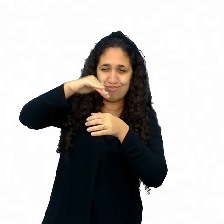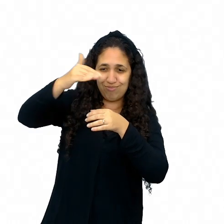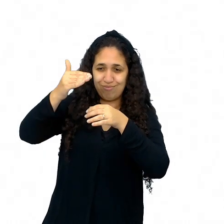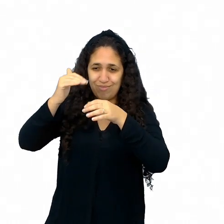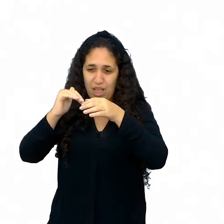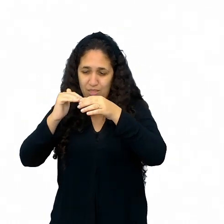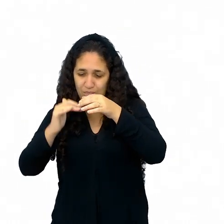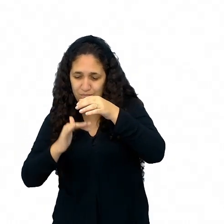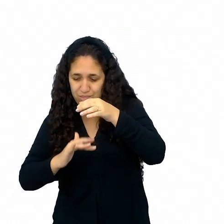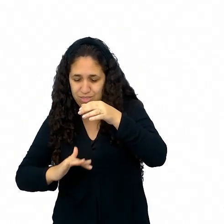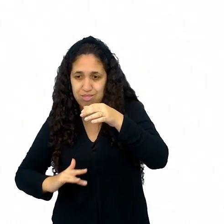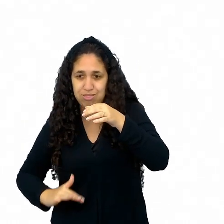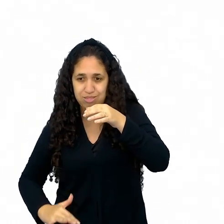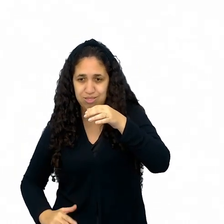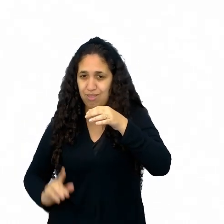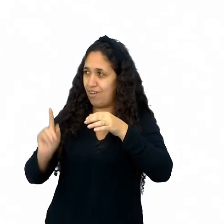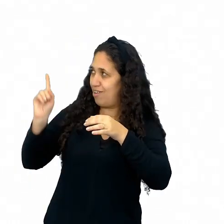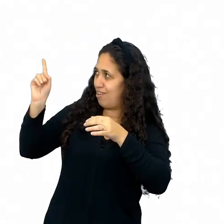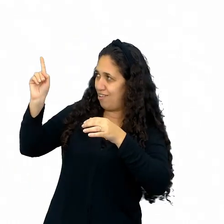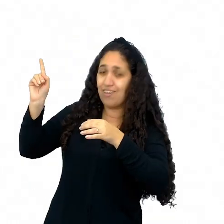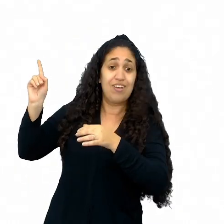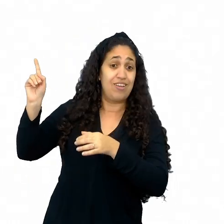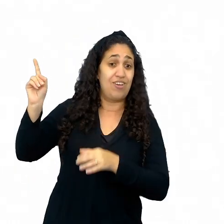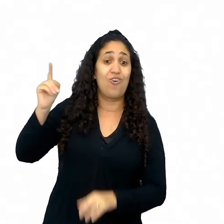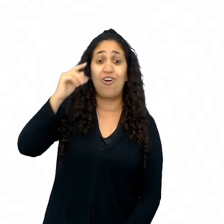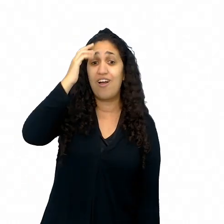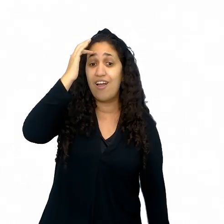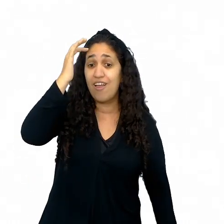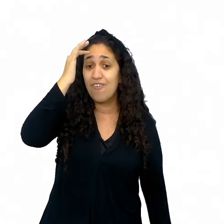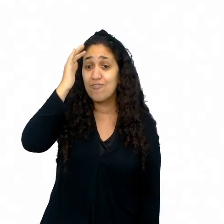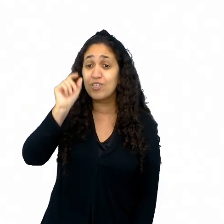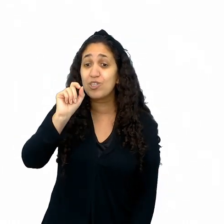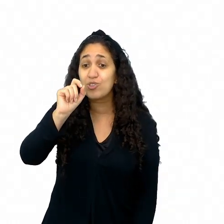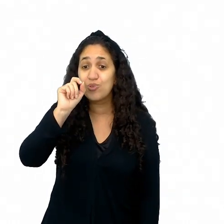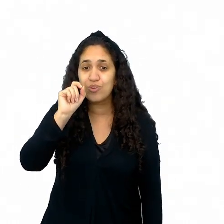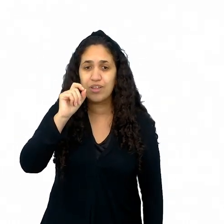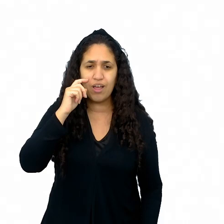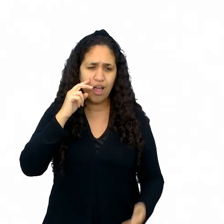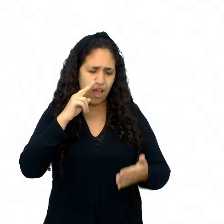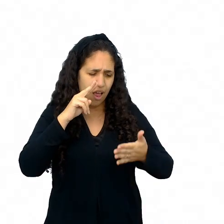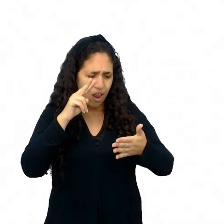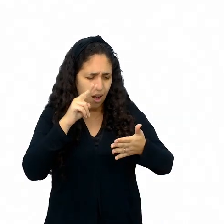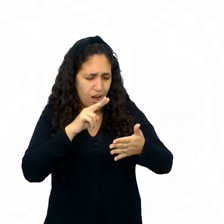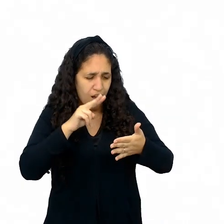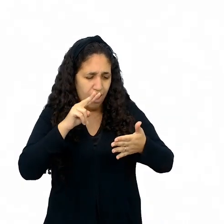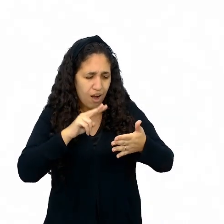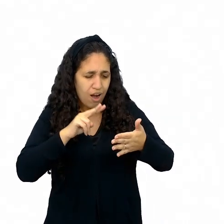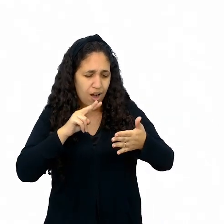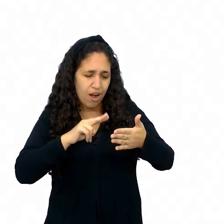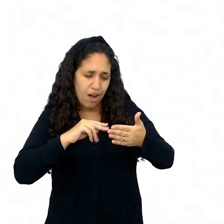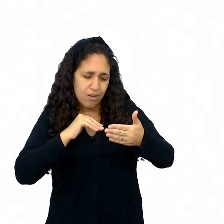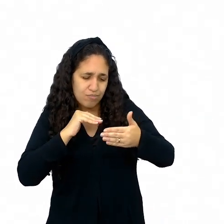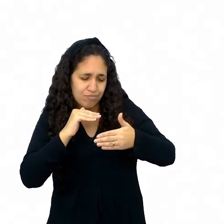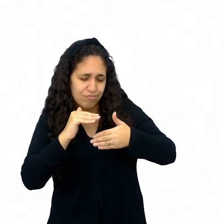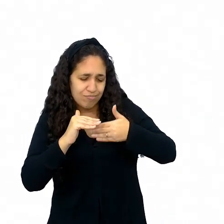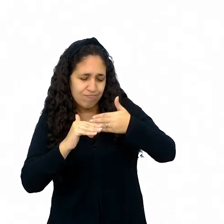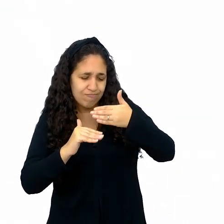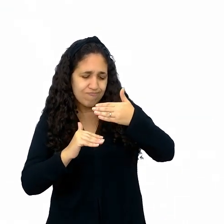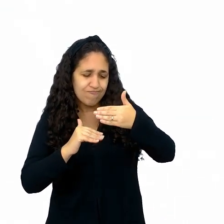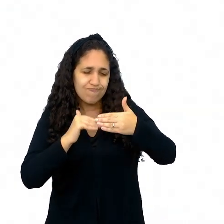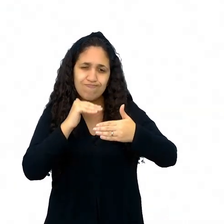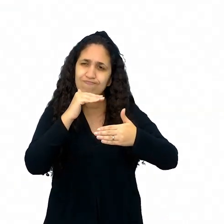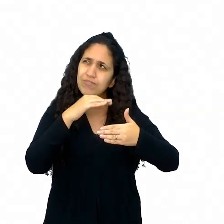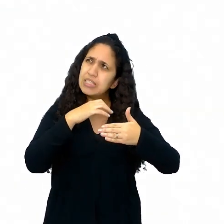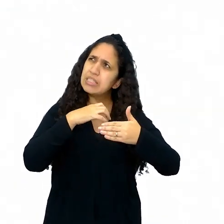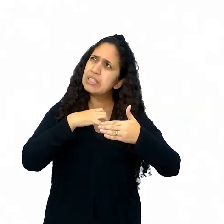é importante, então, que vocês reflitam que o processo de leitura, o processo de construção de sentidos de um